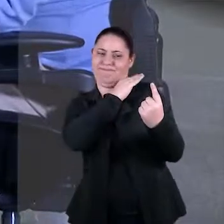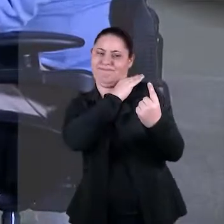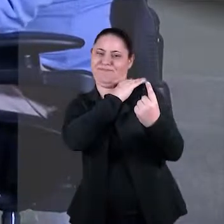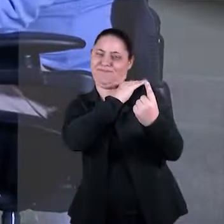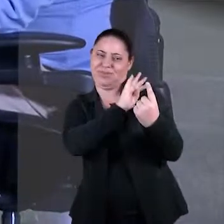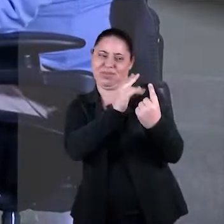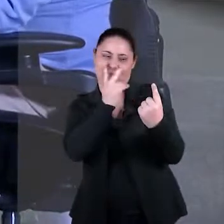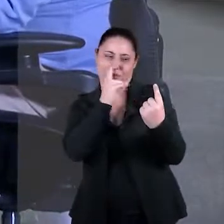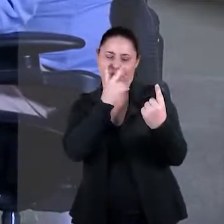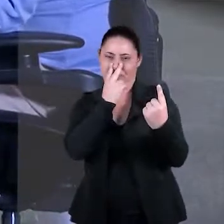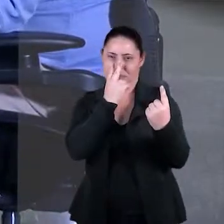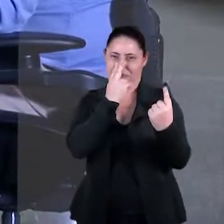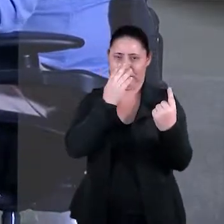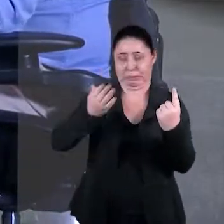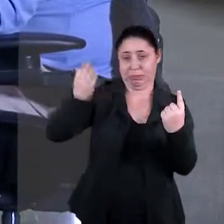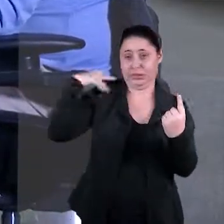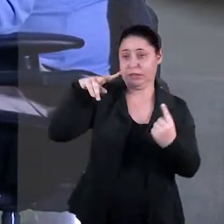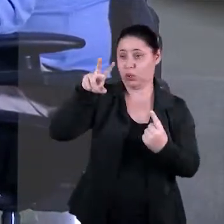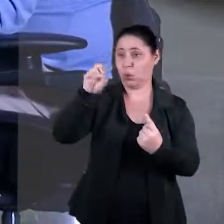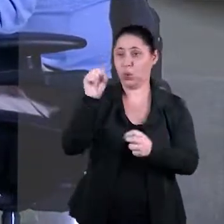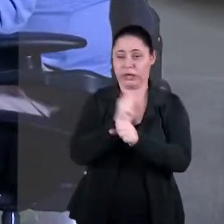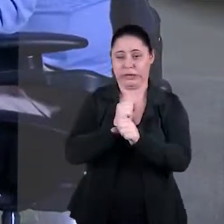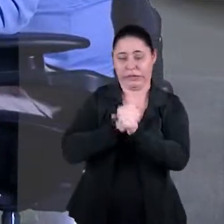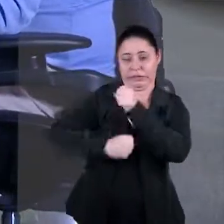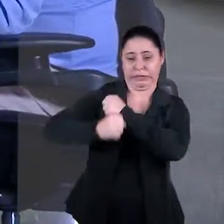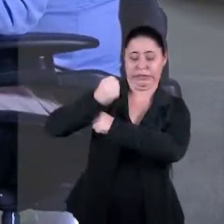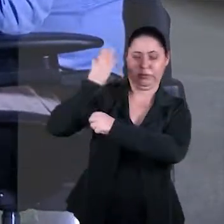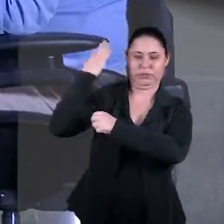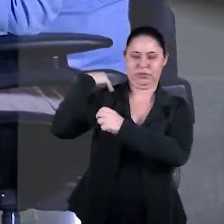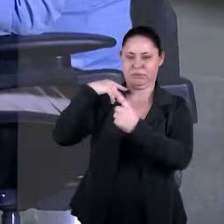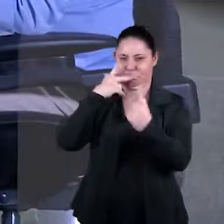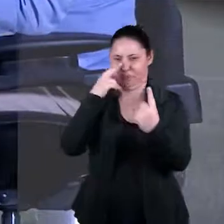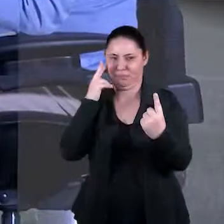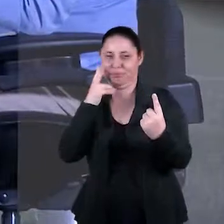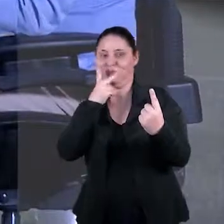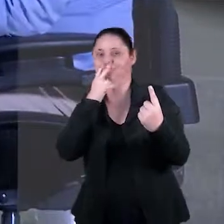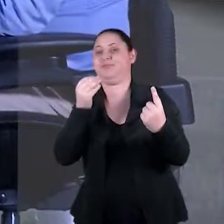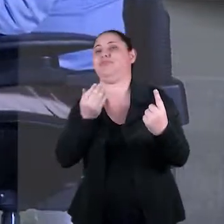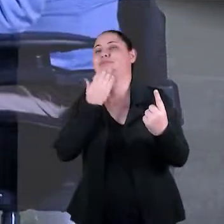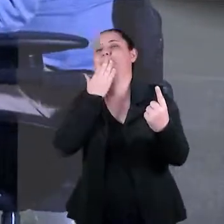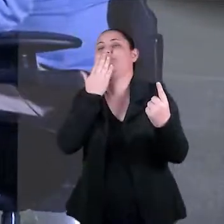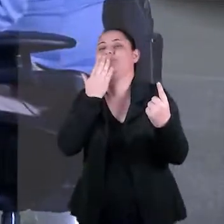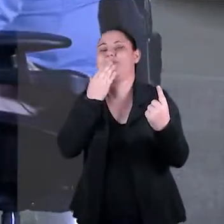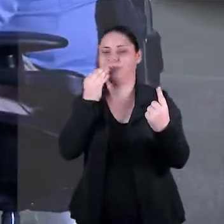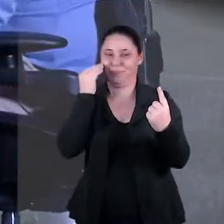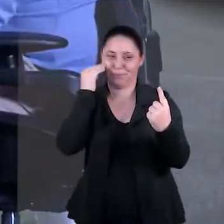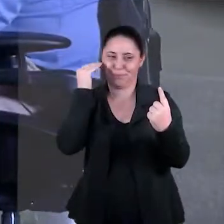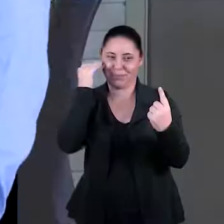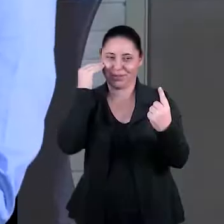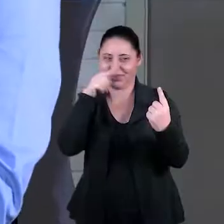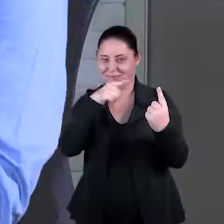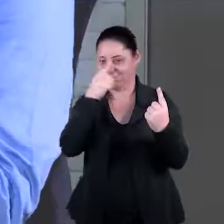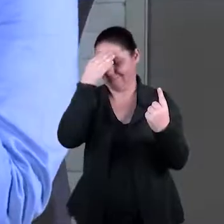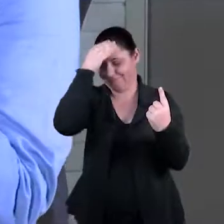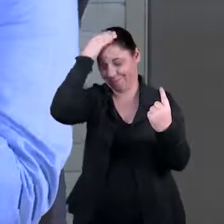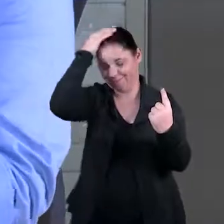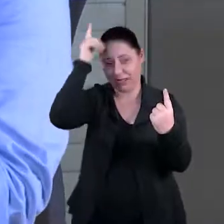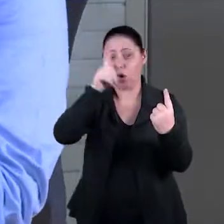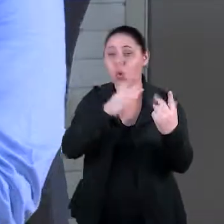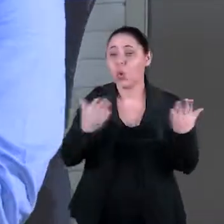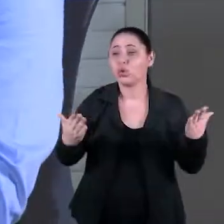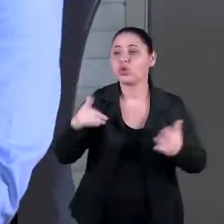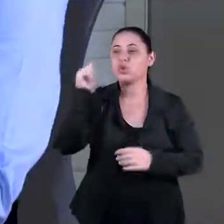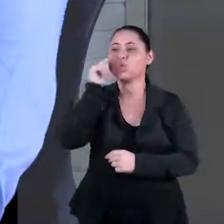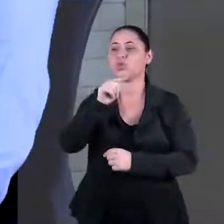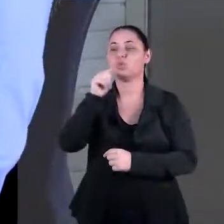naqueles transplantes de 50 anos atrás, que trazia aqueles resultados artificiais, tipo cabelo de boneca. Hoje os resultados eles são